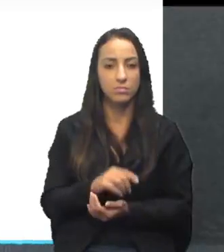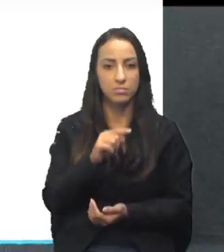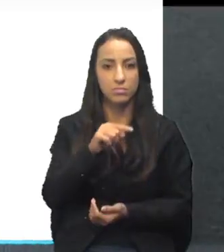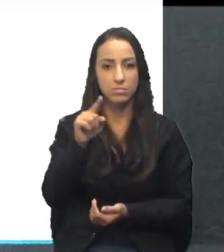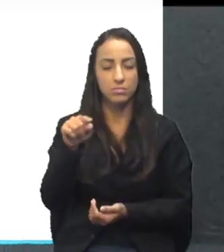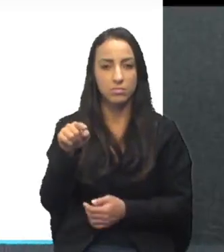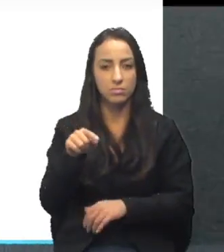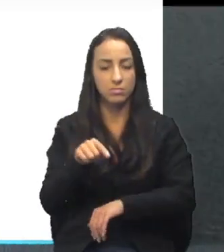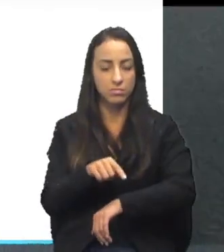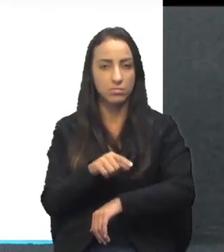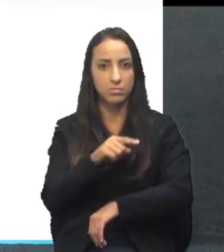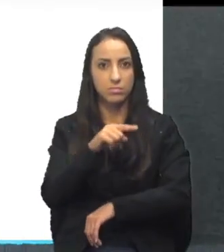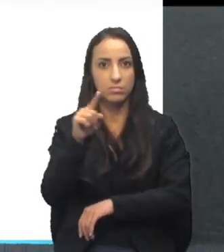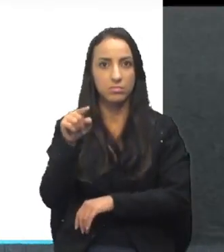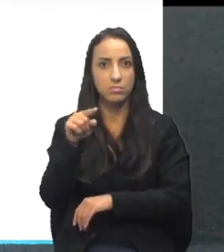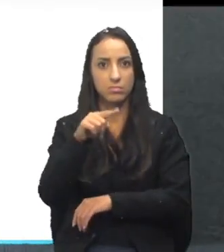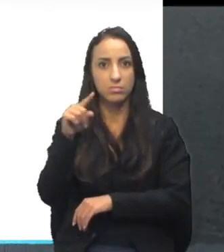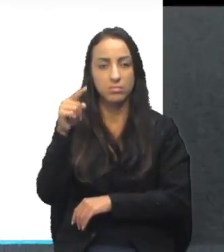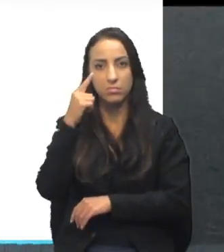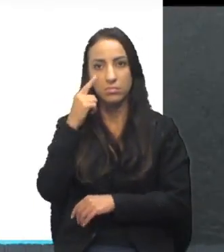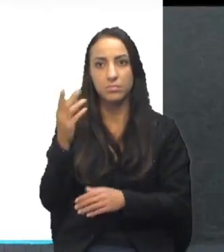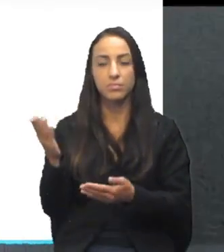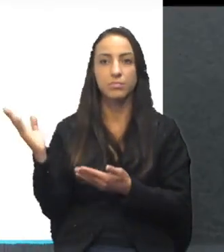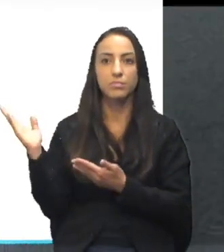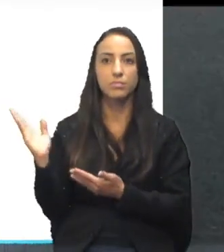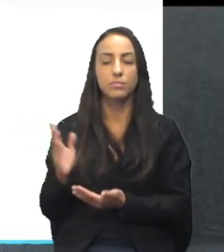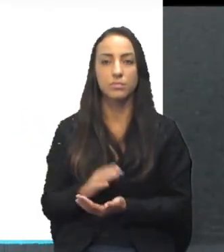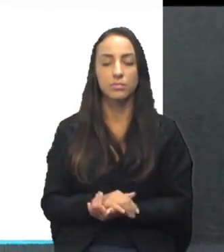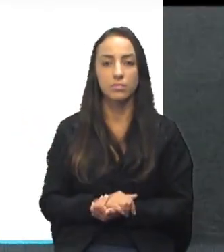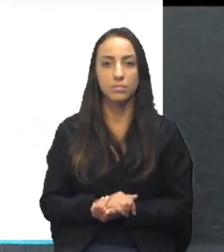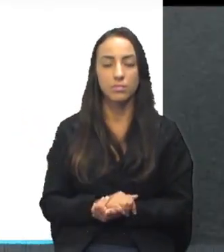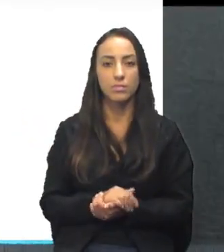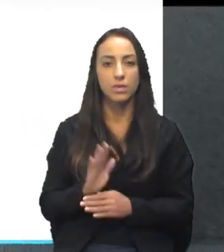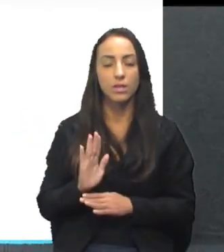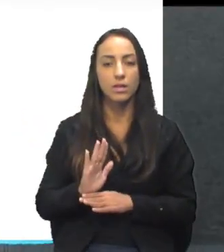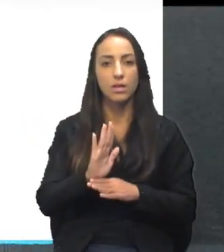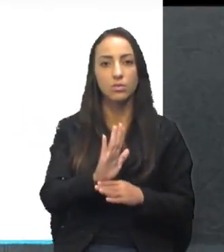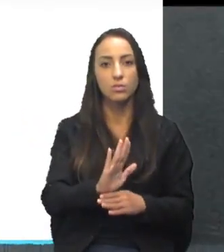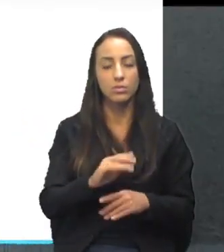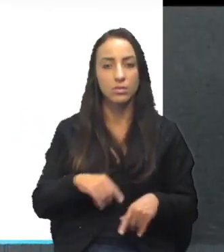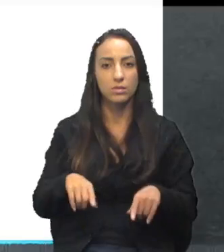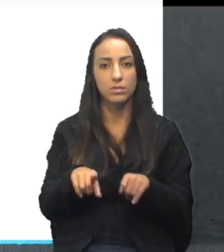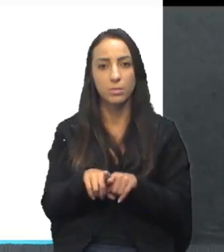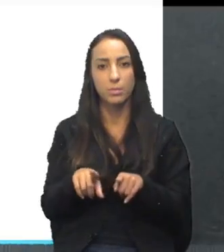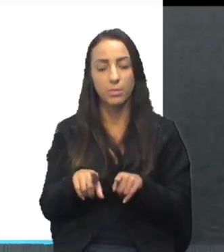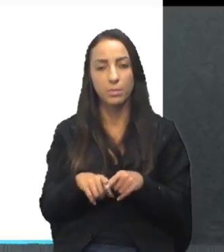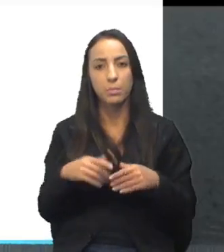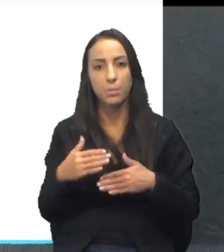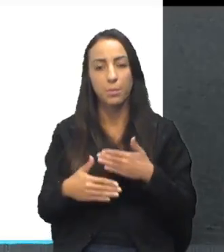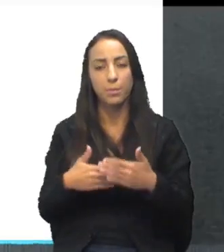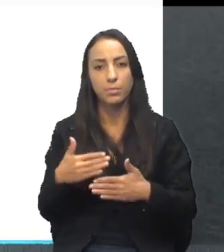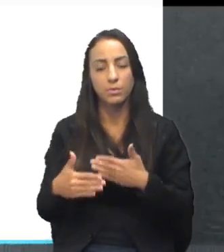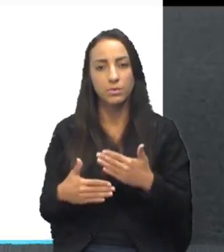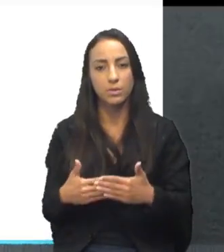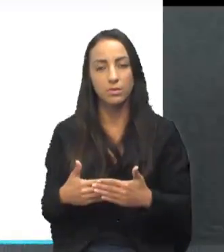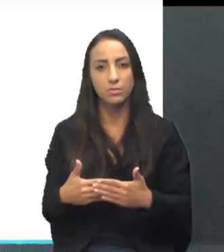Vs, né? Tem o formato de V. E auxilia também no processo